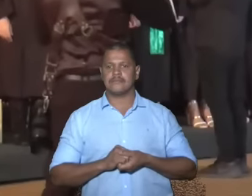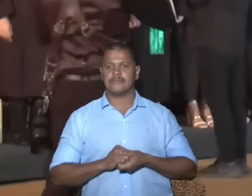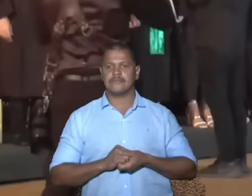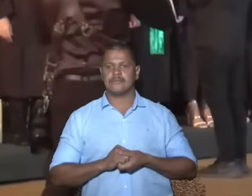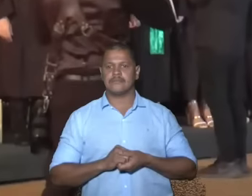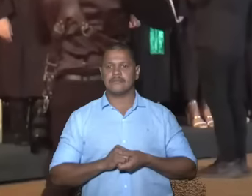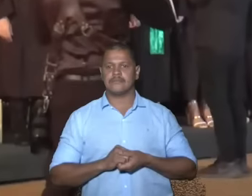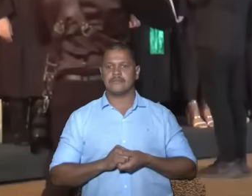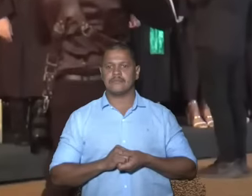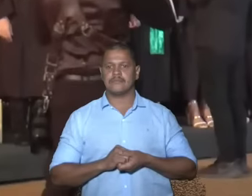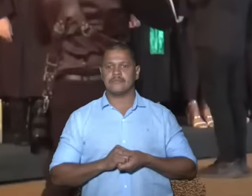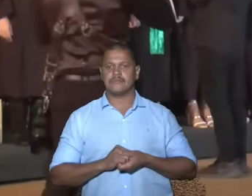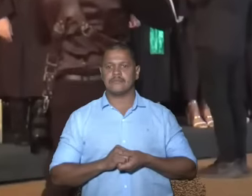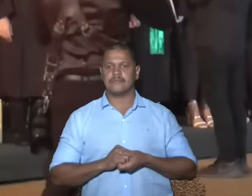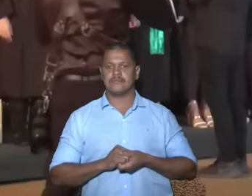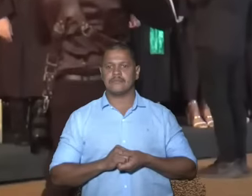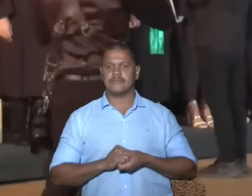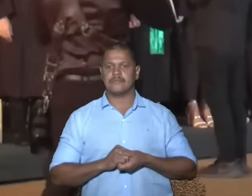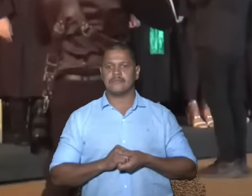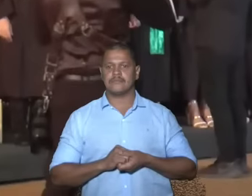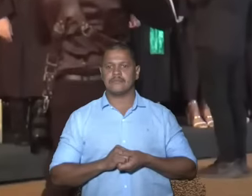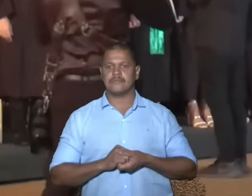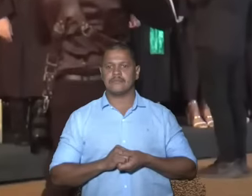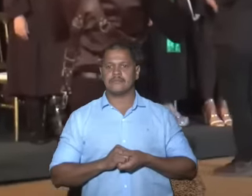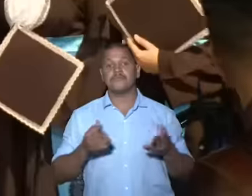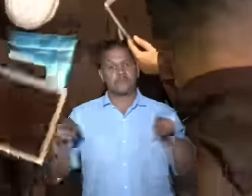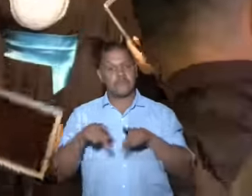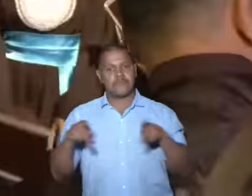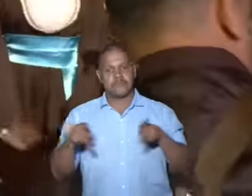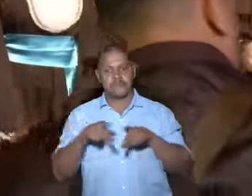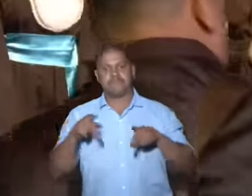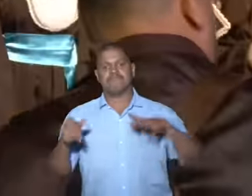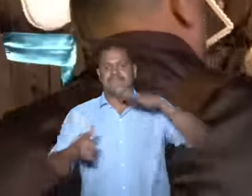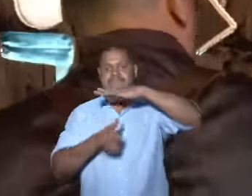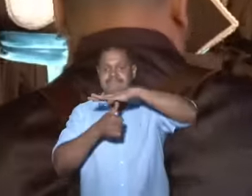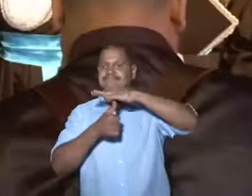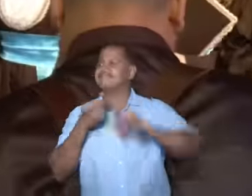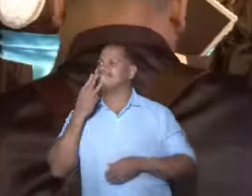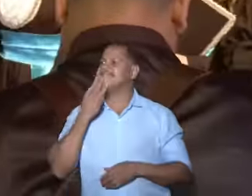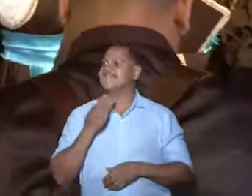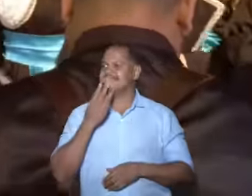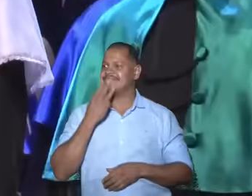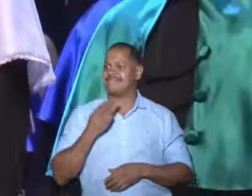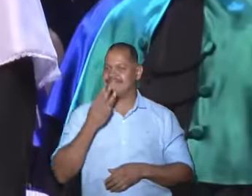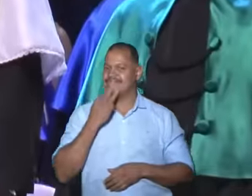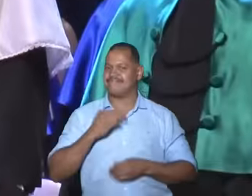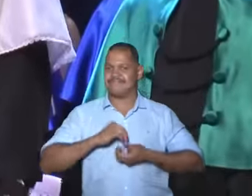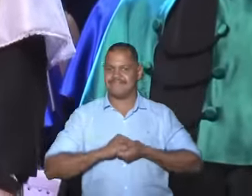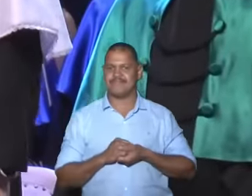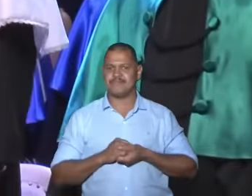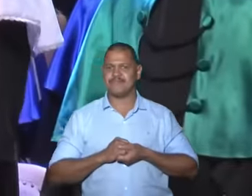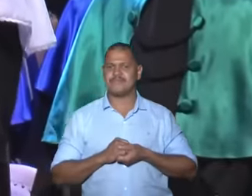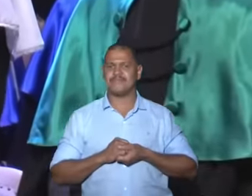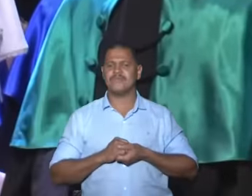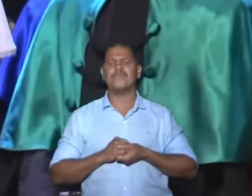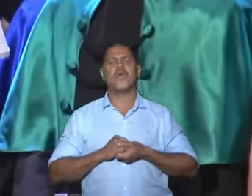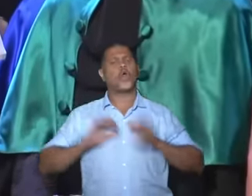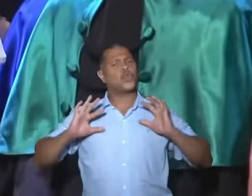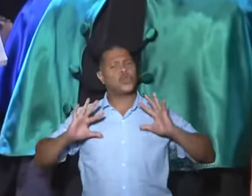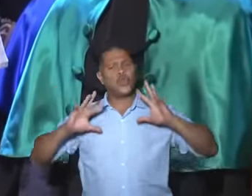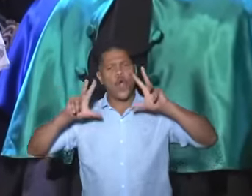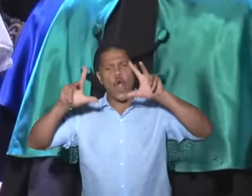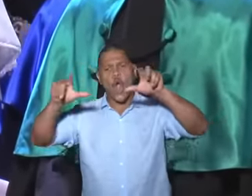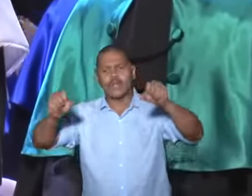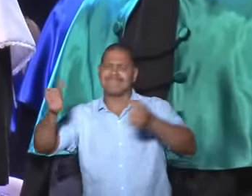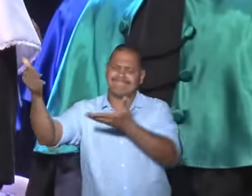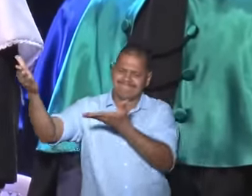Com a palavra, o senhor reitor, professor Demétrios Davi da Silva. Sejam muito bem-vindos à